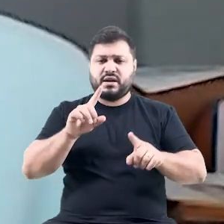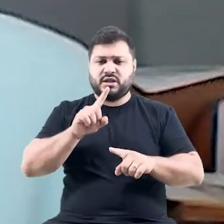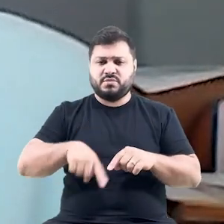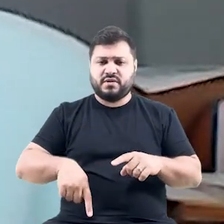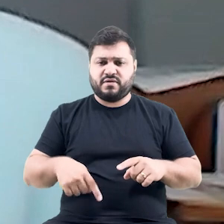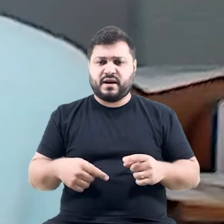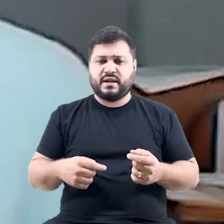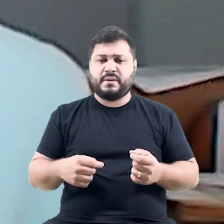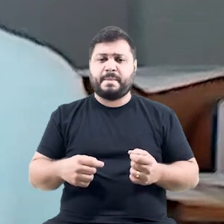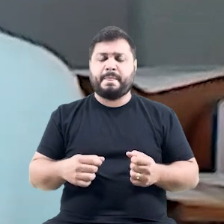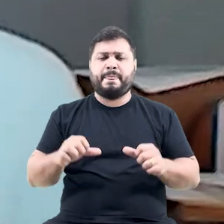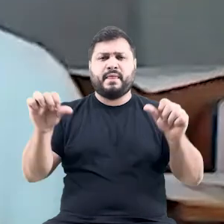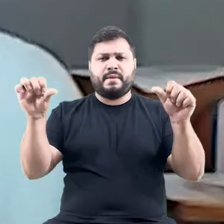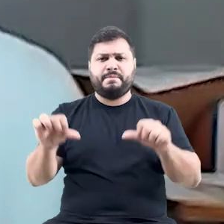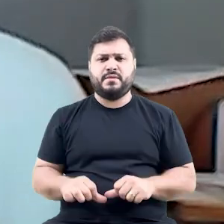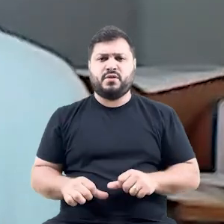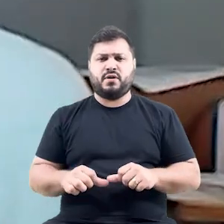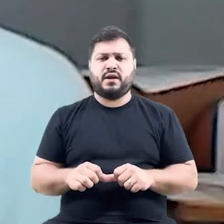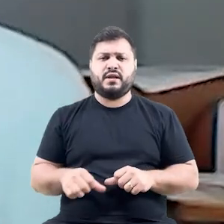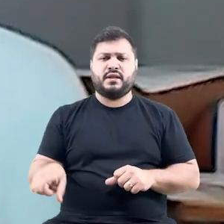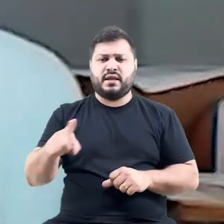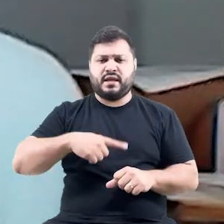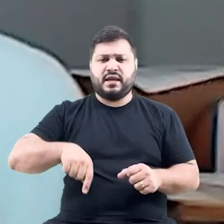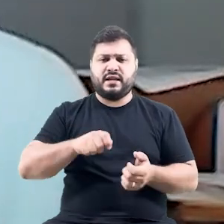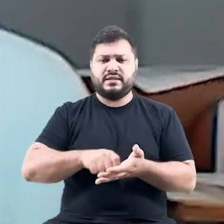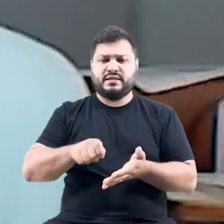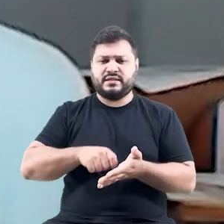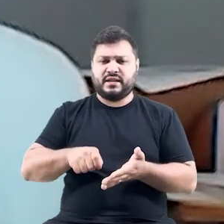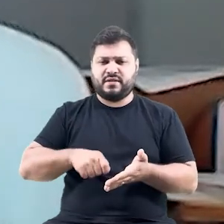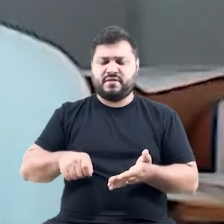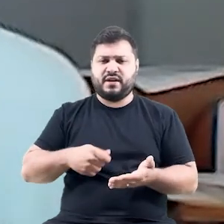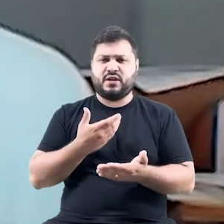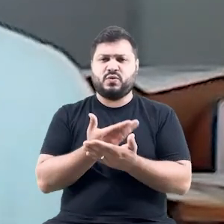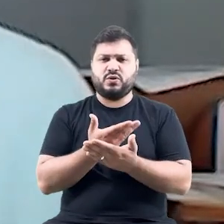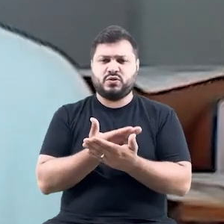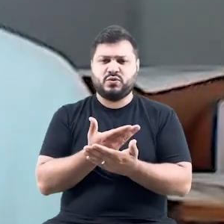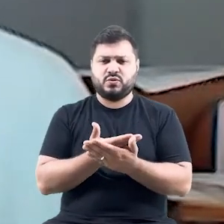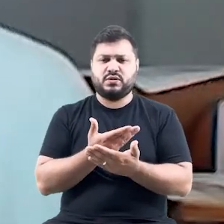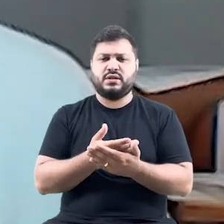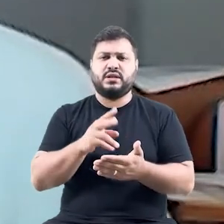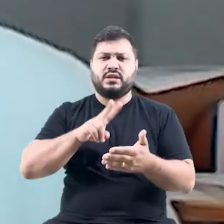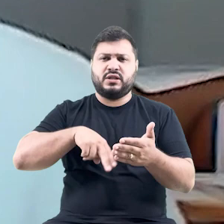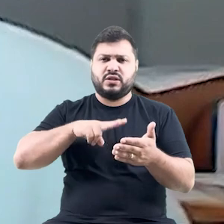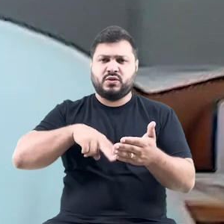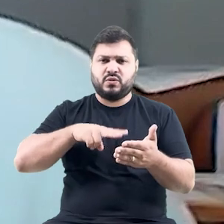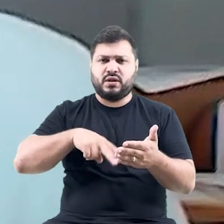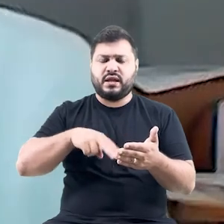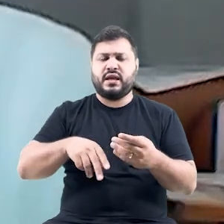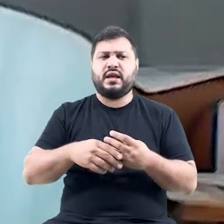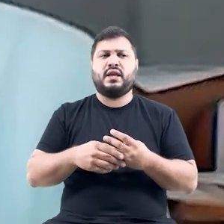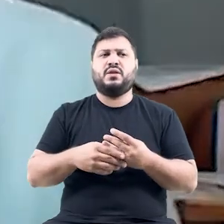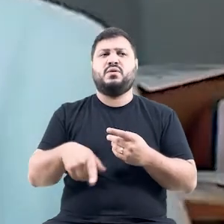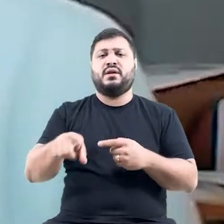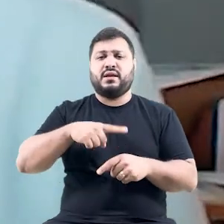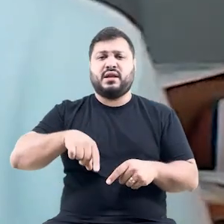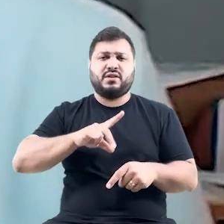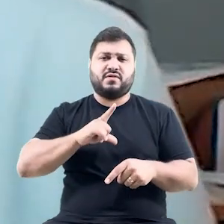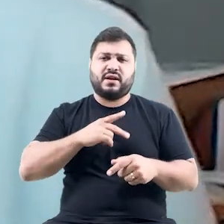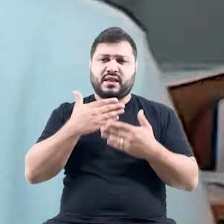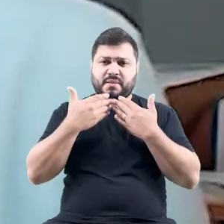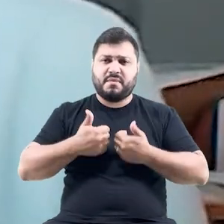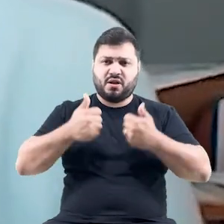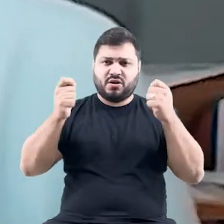liberdade privada, pior ainda, eles escrevendo, estudando, lendo, eles